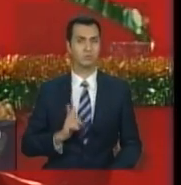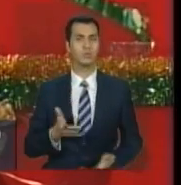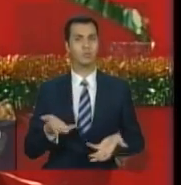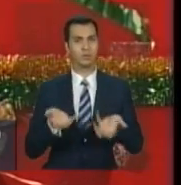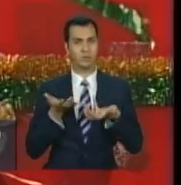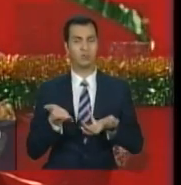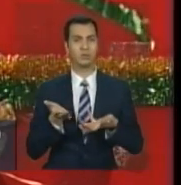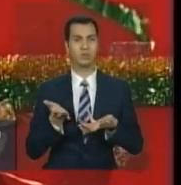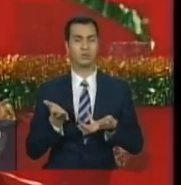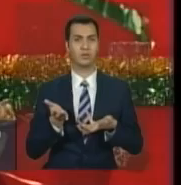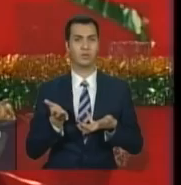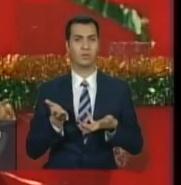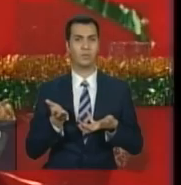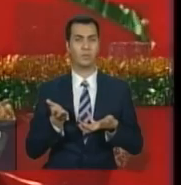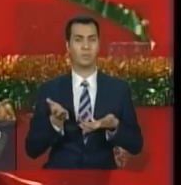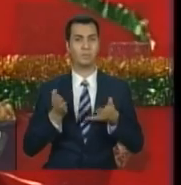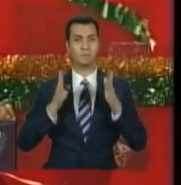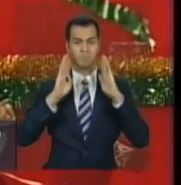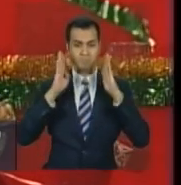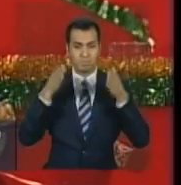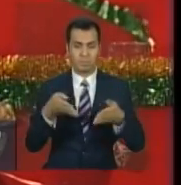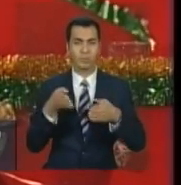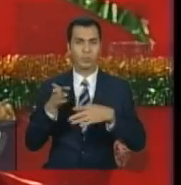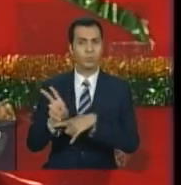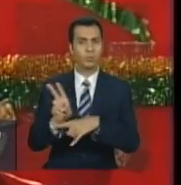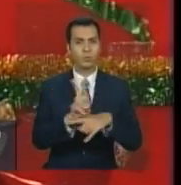melhoria das condições de vida